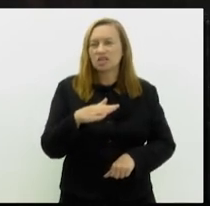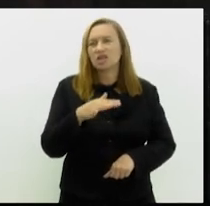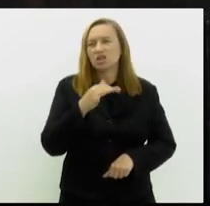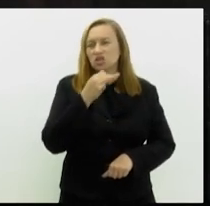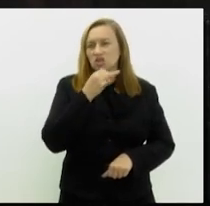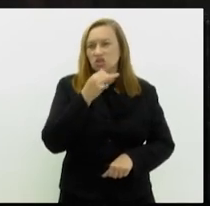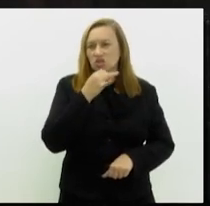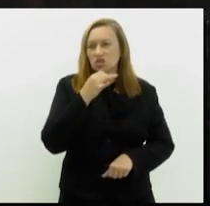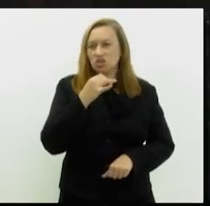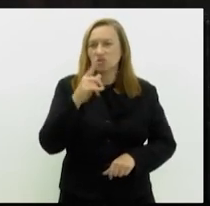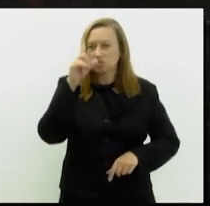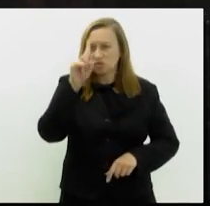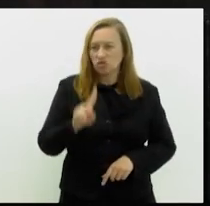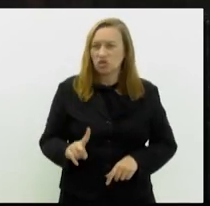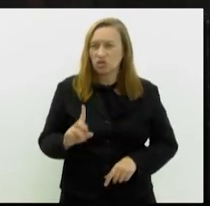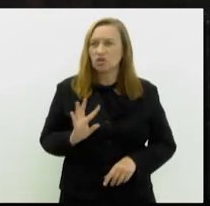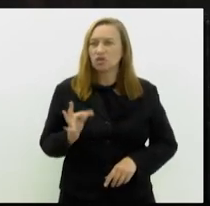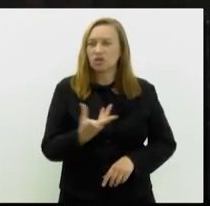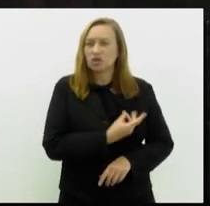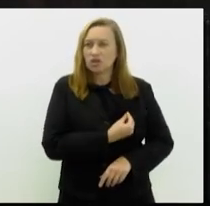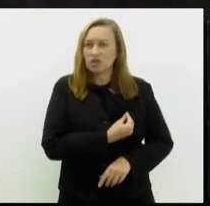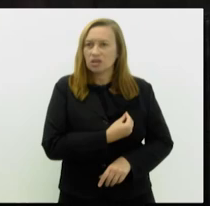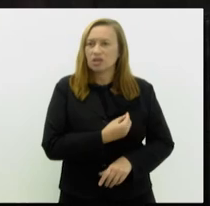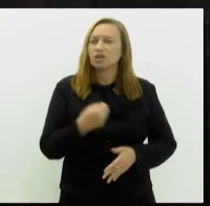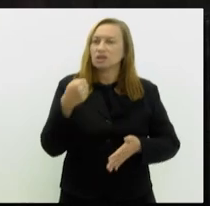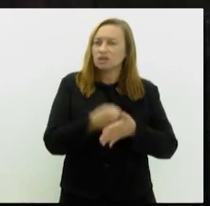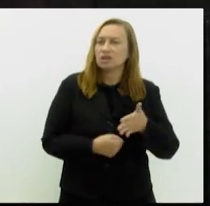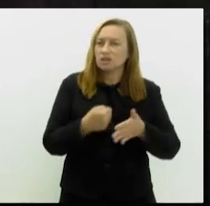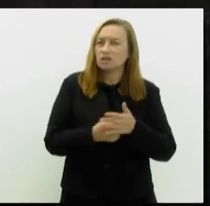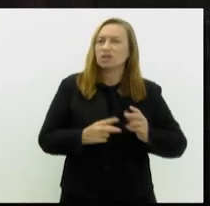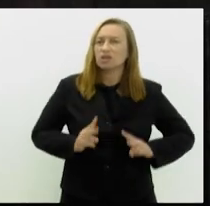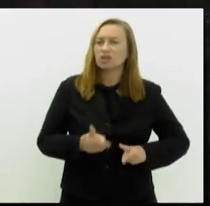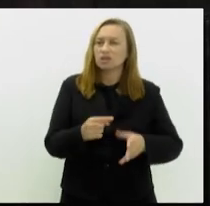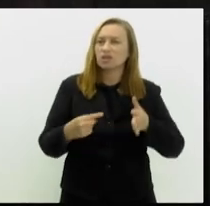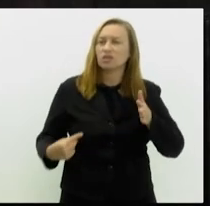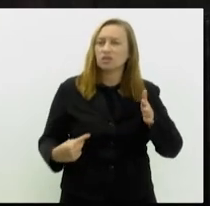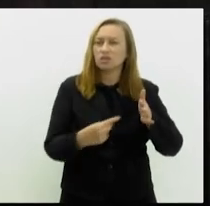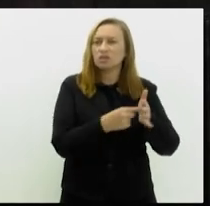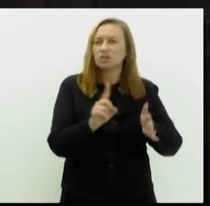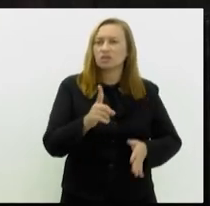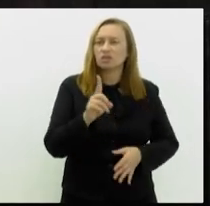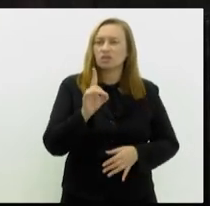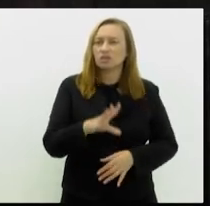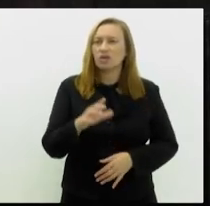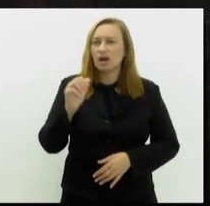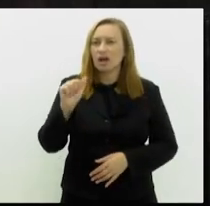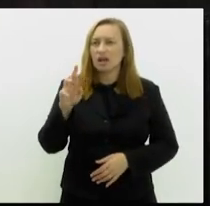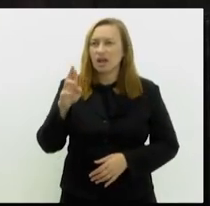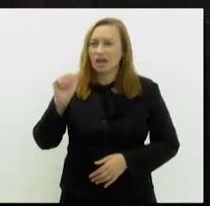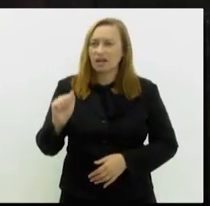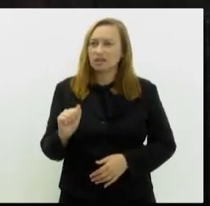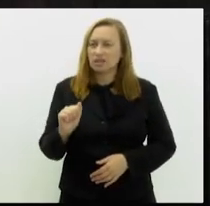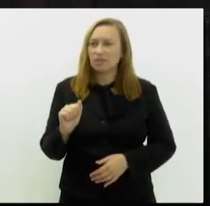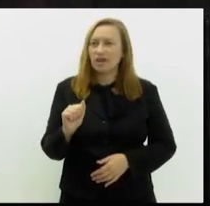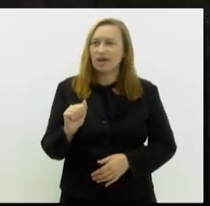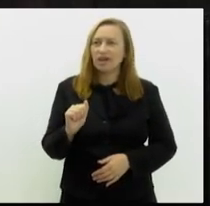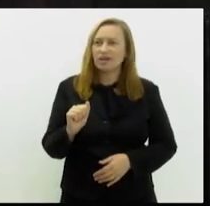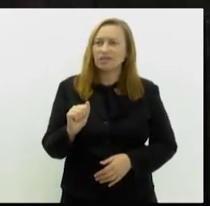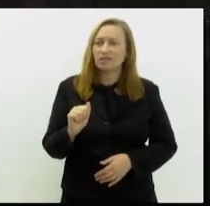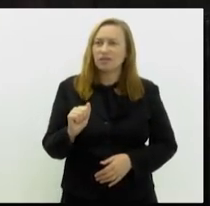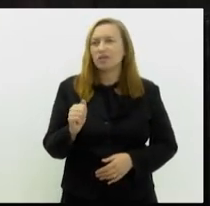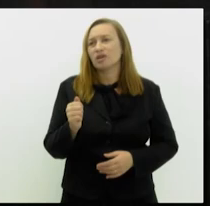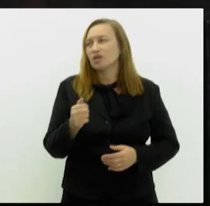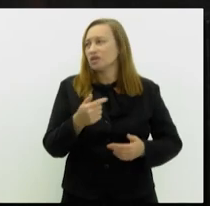e travesti. Não aceitaremos e seguiremos denunciando não só o caso de Ariela, mas a violação de inúmeras